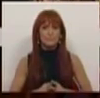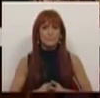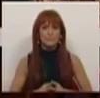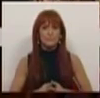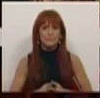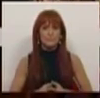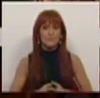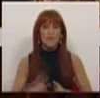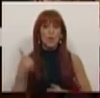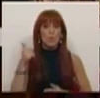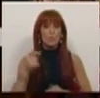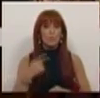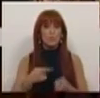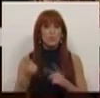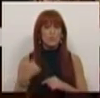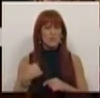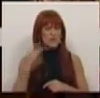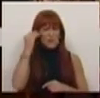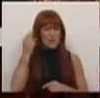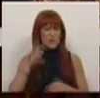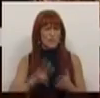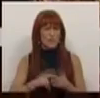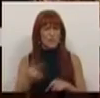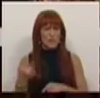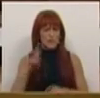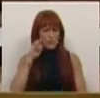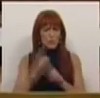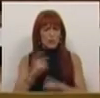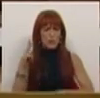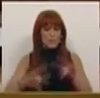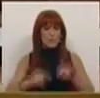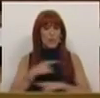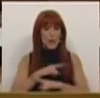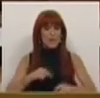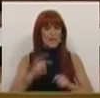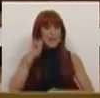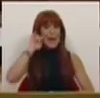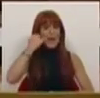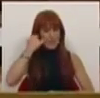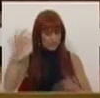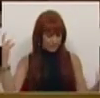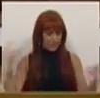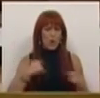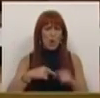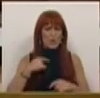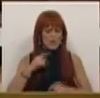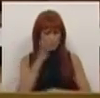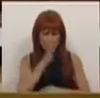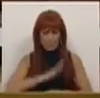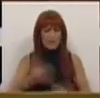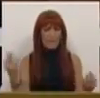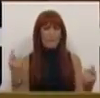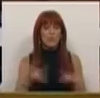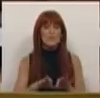Tenho um problema. O Bloco de Esquerda não tem ilusões sobre os reais poderes da supervisão financeira para impedir uma crise. Somos bem